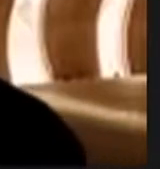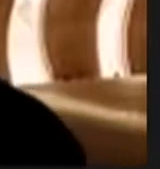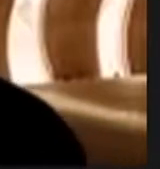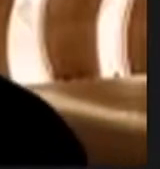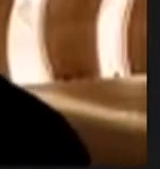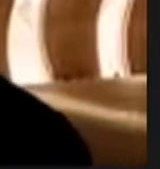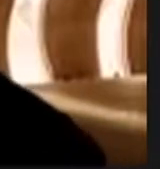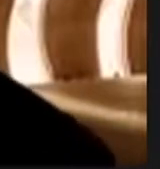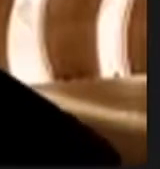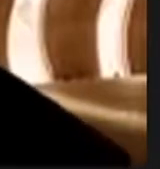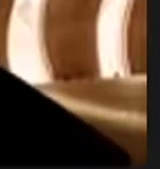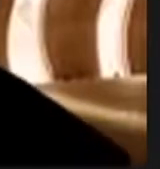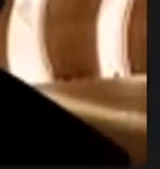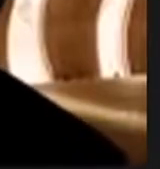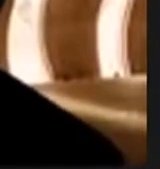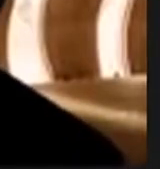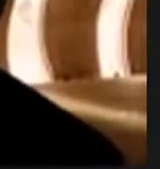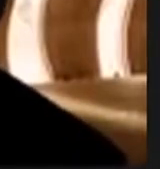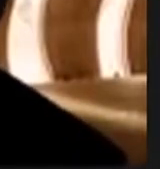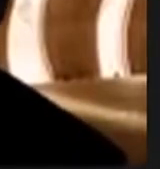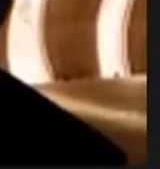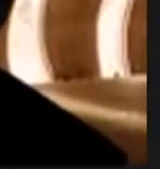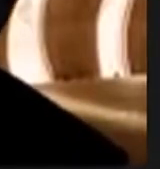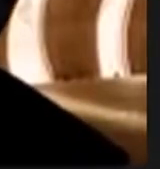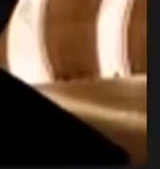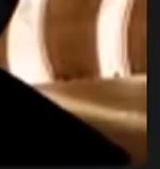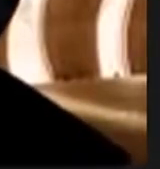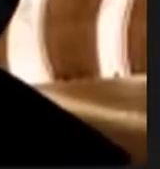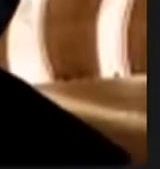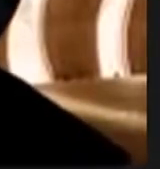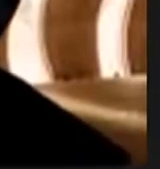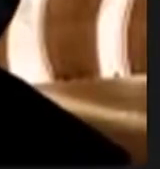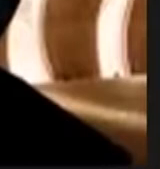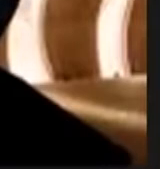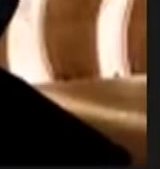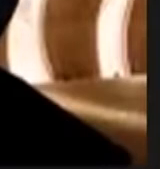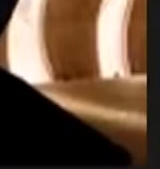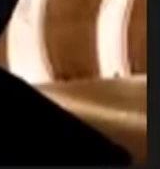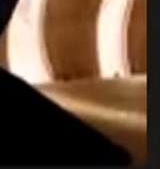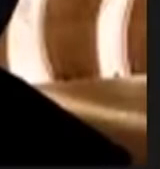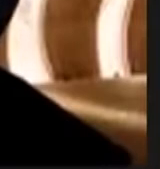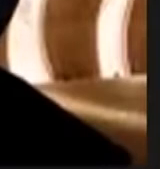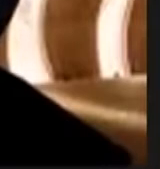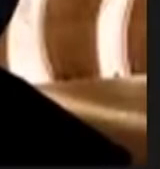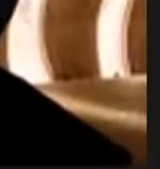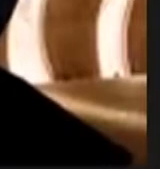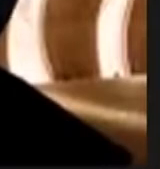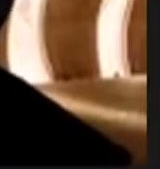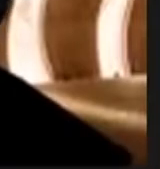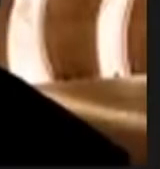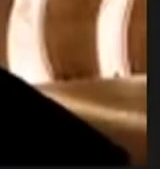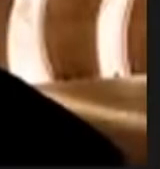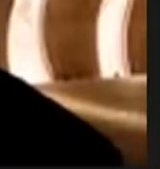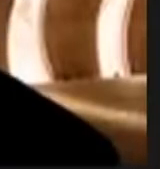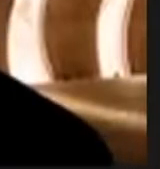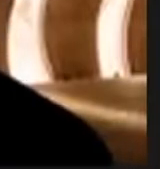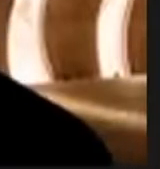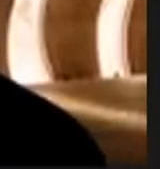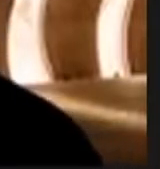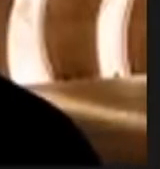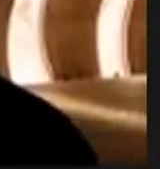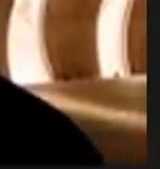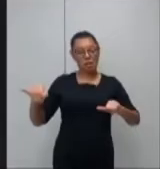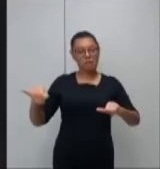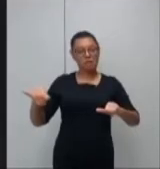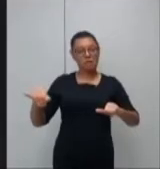que essa regra pode ser flexibilizada em algumas hipóteses, para determinar que o prazo só comece a correr quando o ofendido passa a ter ciência